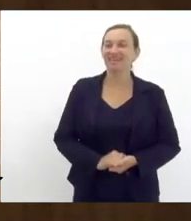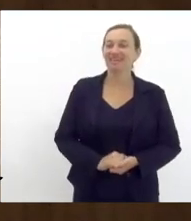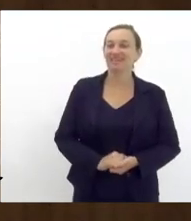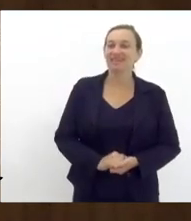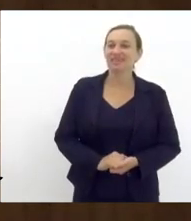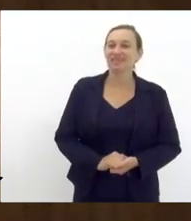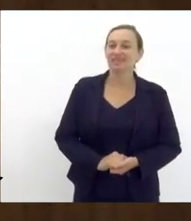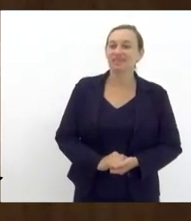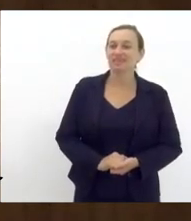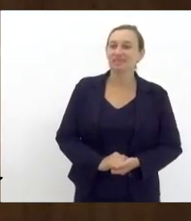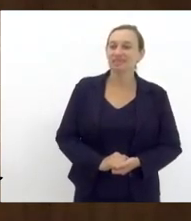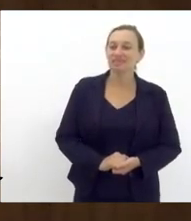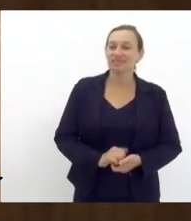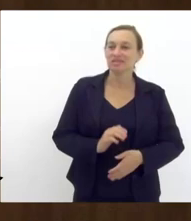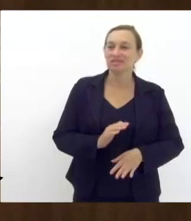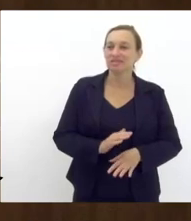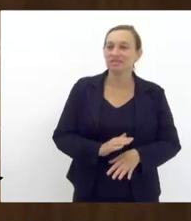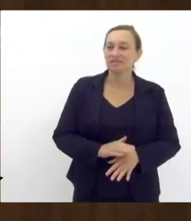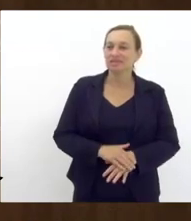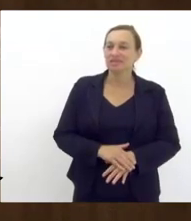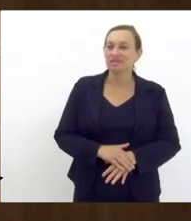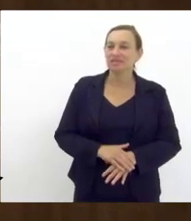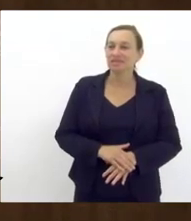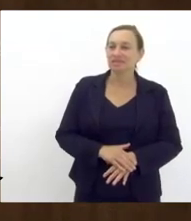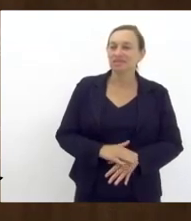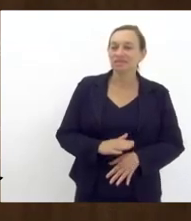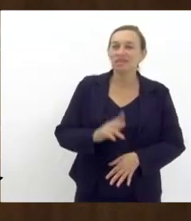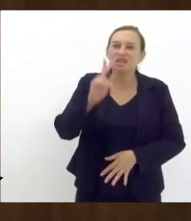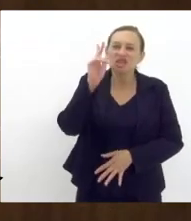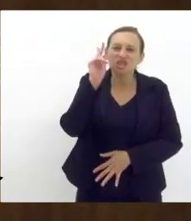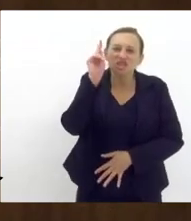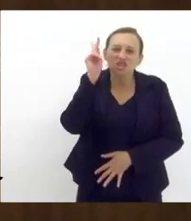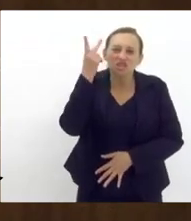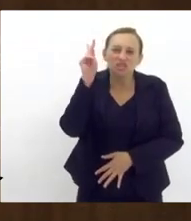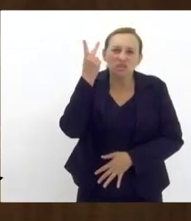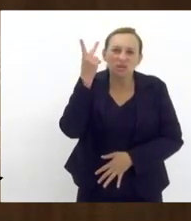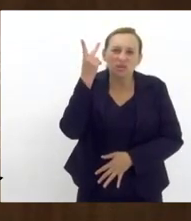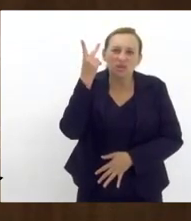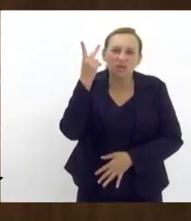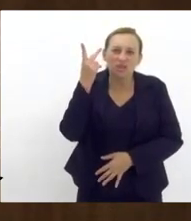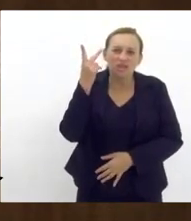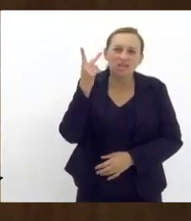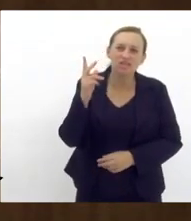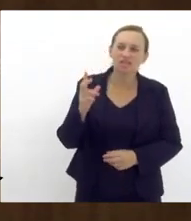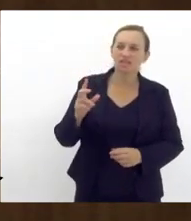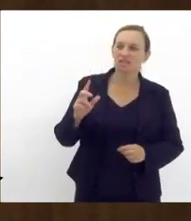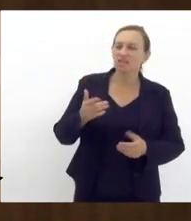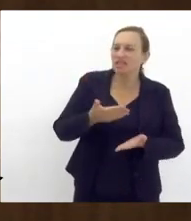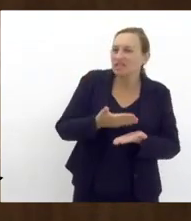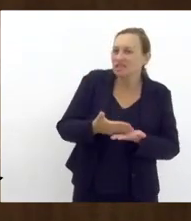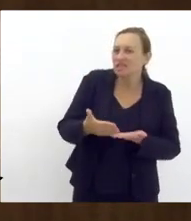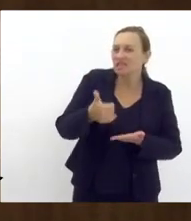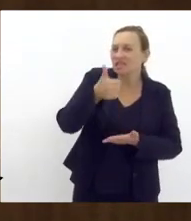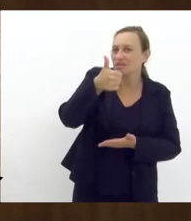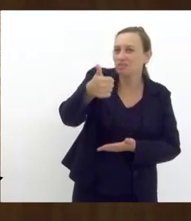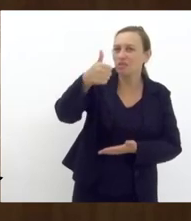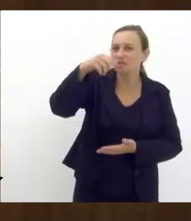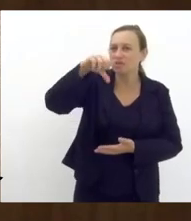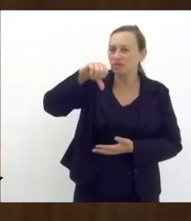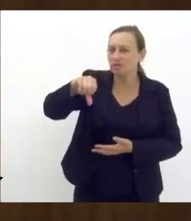patamar mais baixo da série histórica dessas medições iniciadas Em